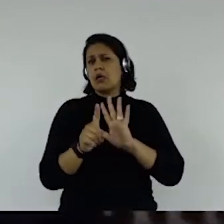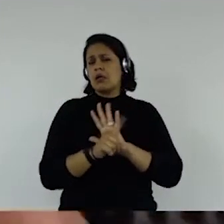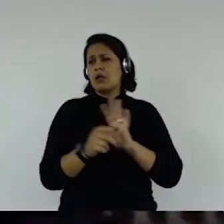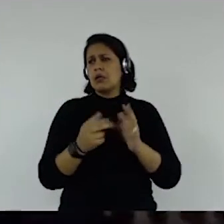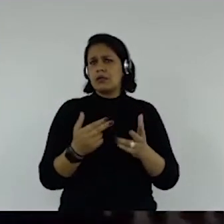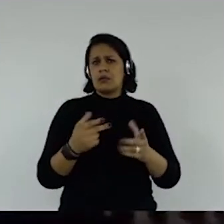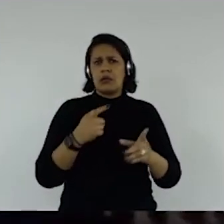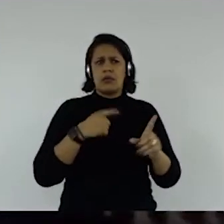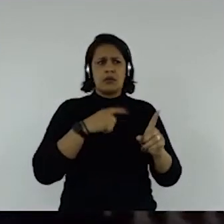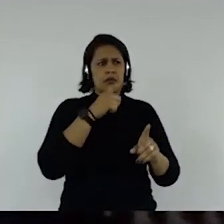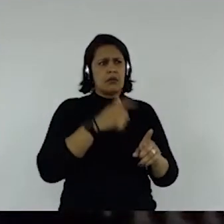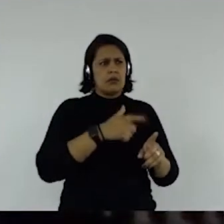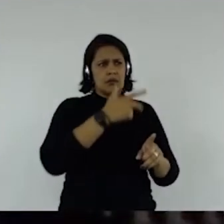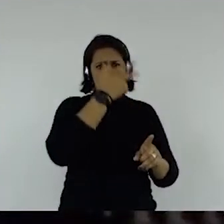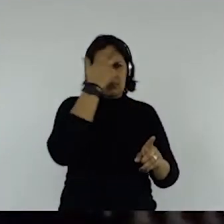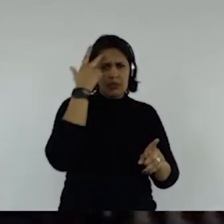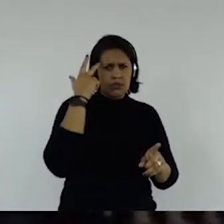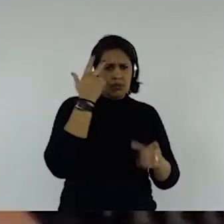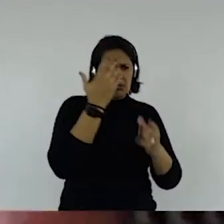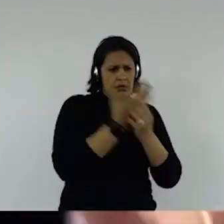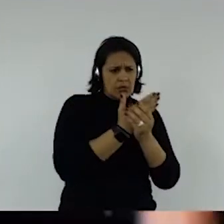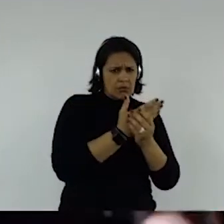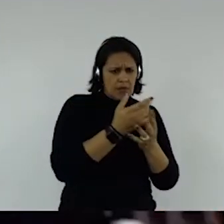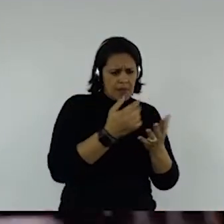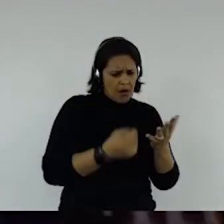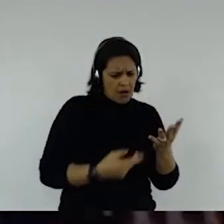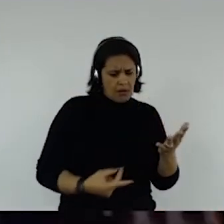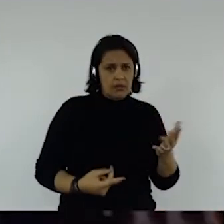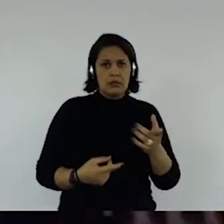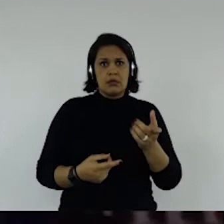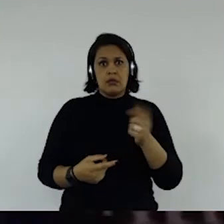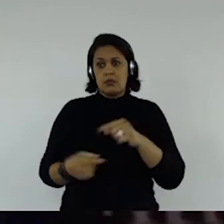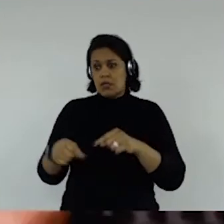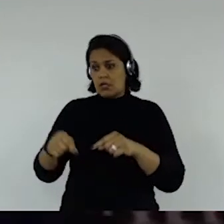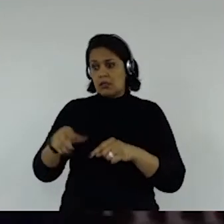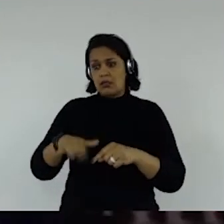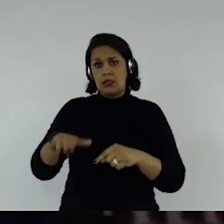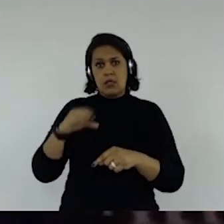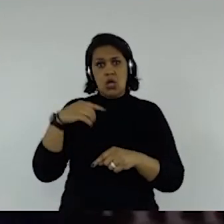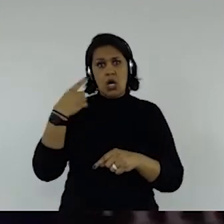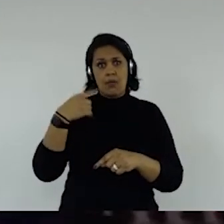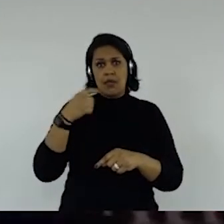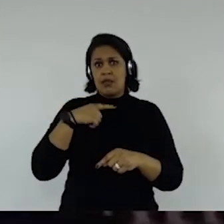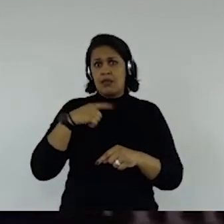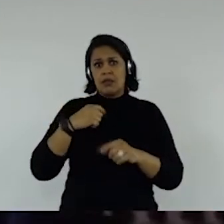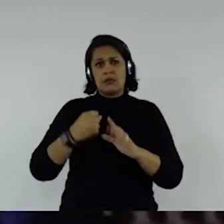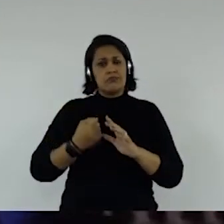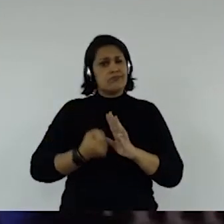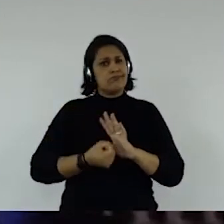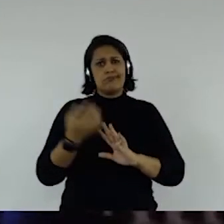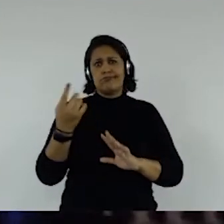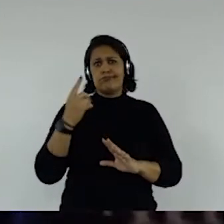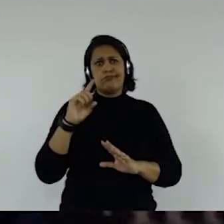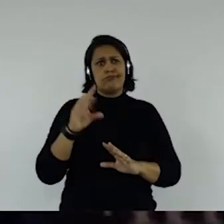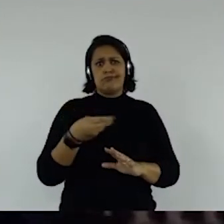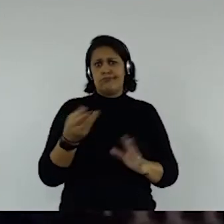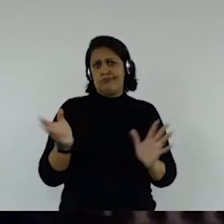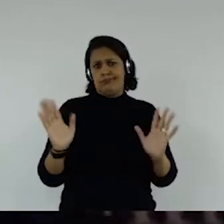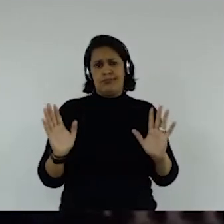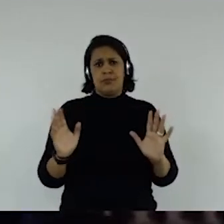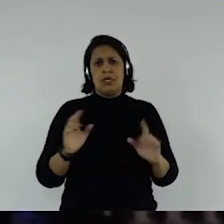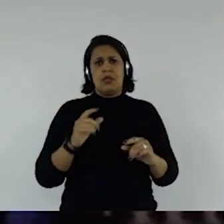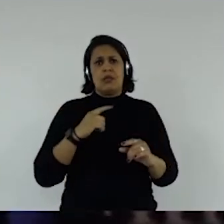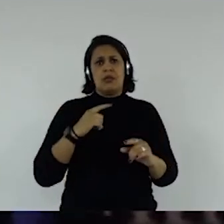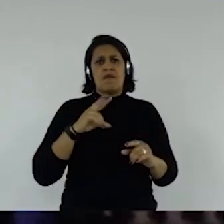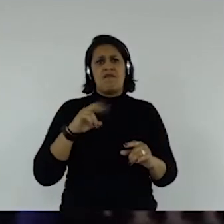gringo, o cara tem 5, 6, 7 ações, nós aqui temos centenas. O magistrado, então, o juiz de vara civil, o teu